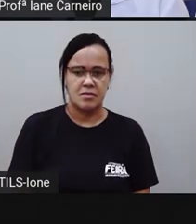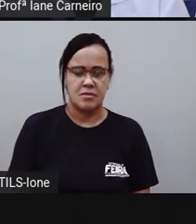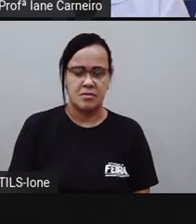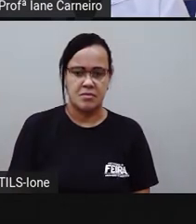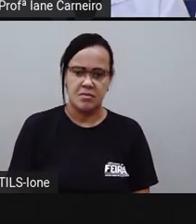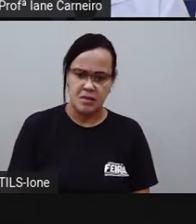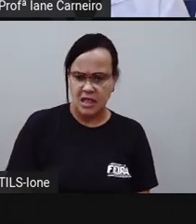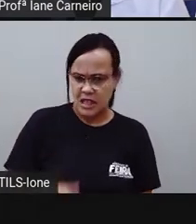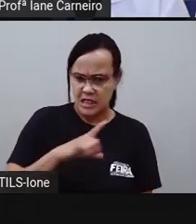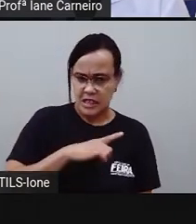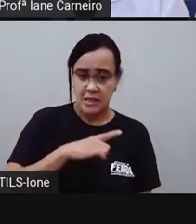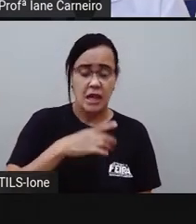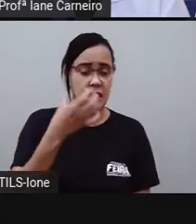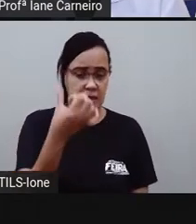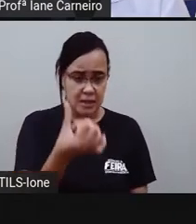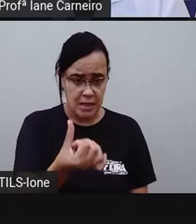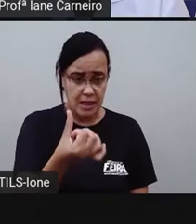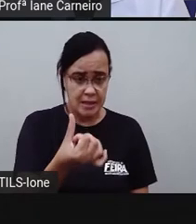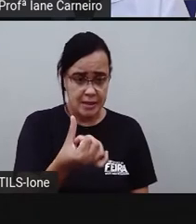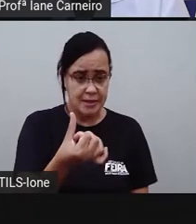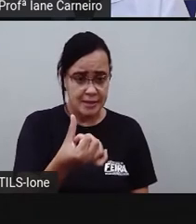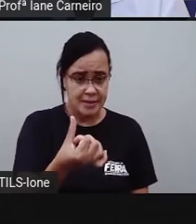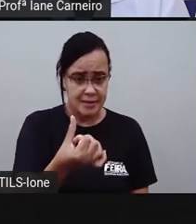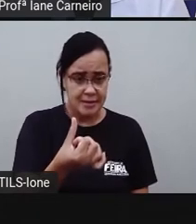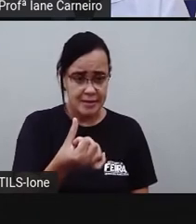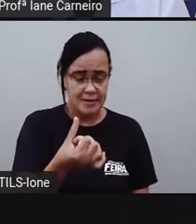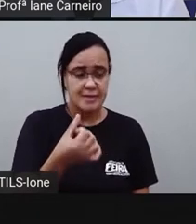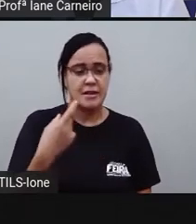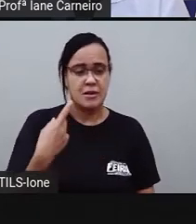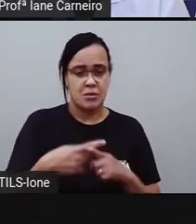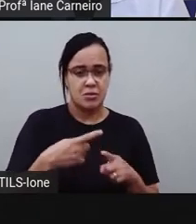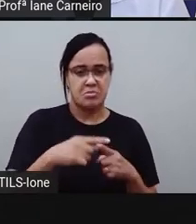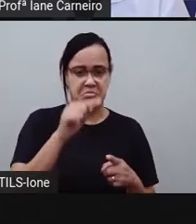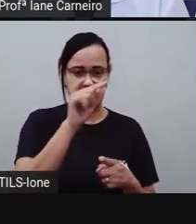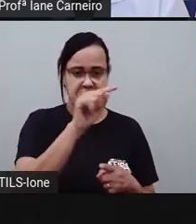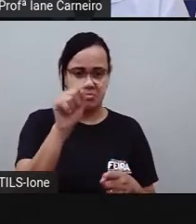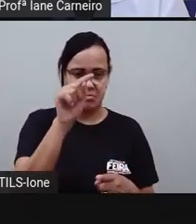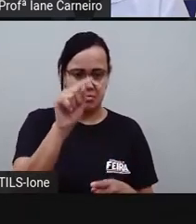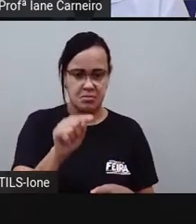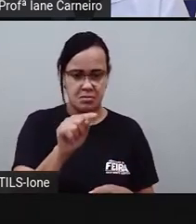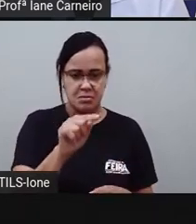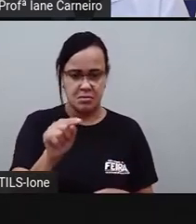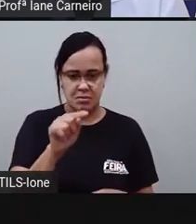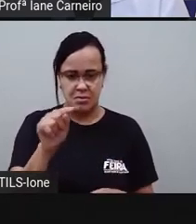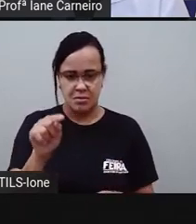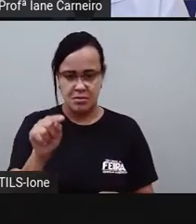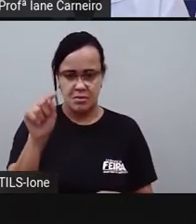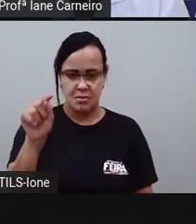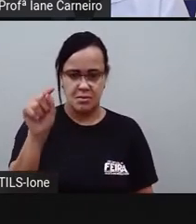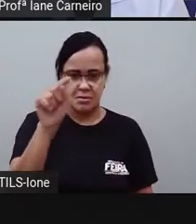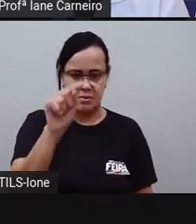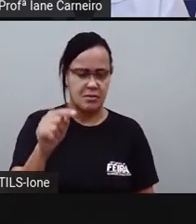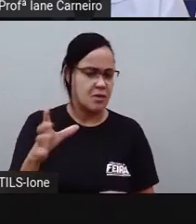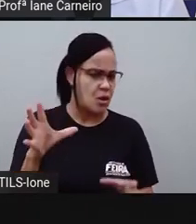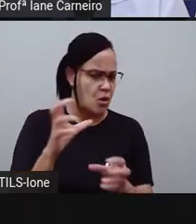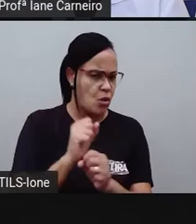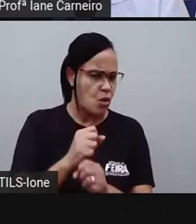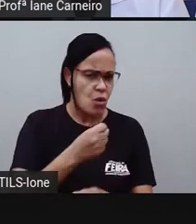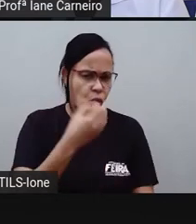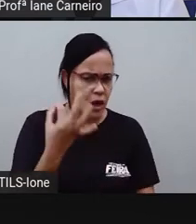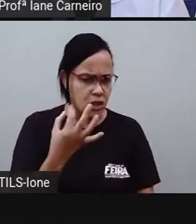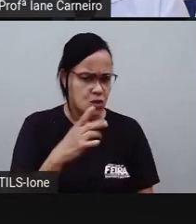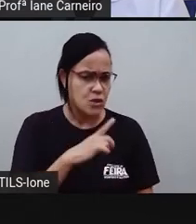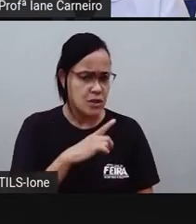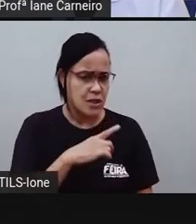os palitos. Você ficou contando aí com a Pro. A gente contou a quantidade de